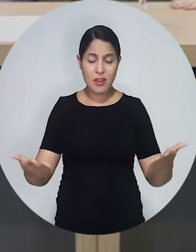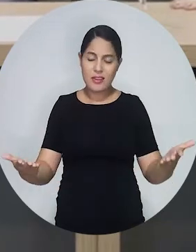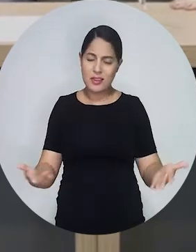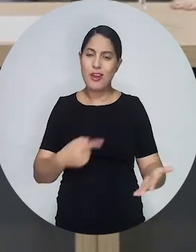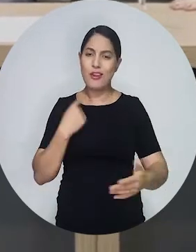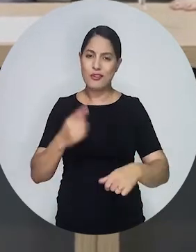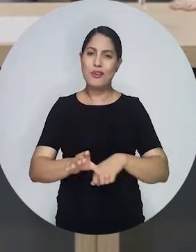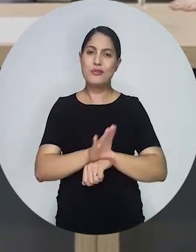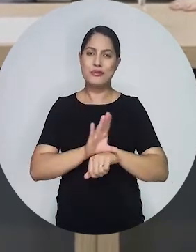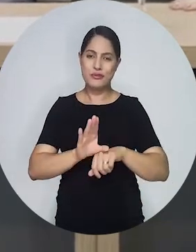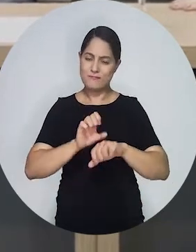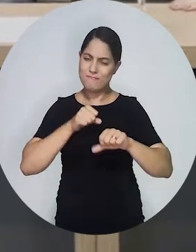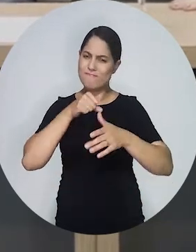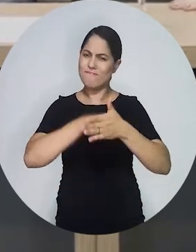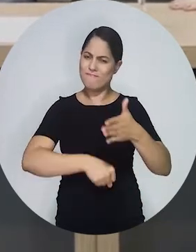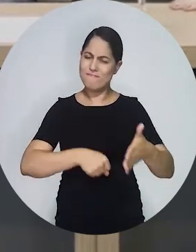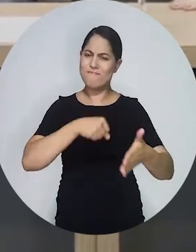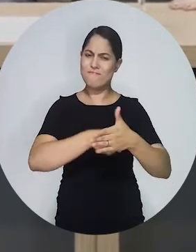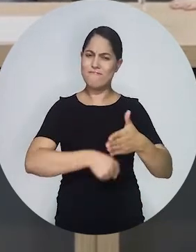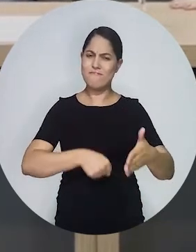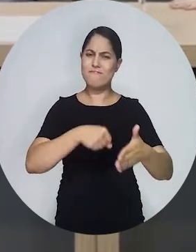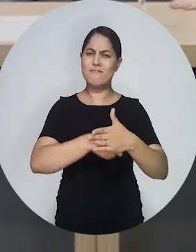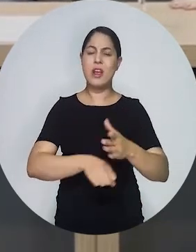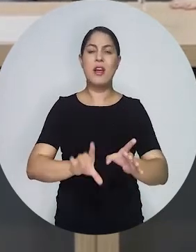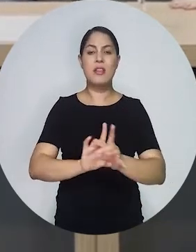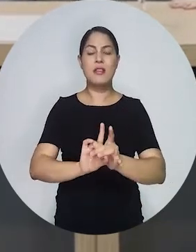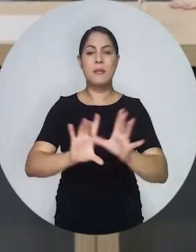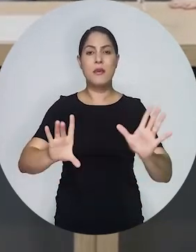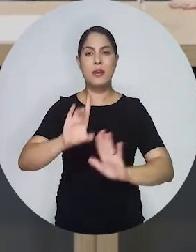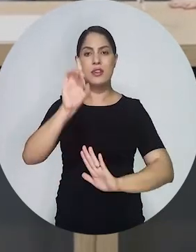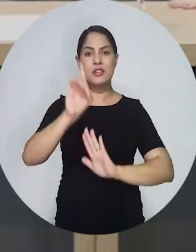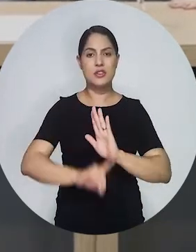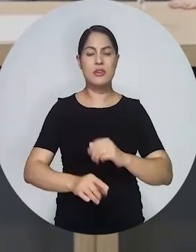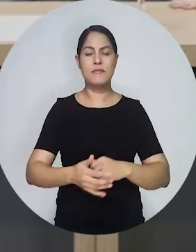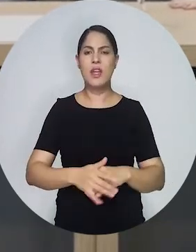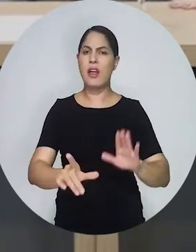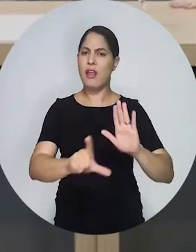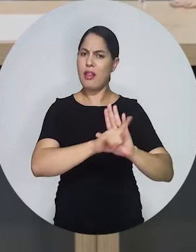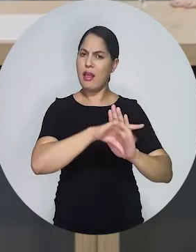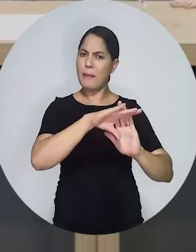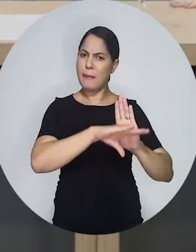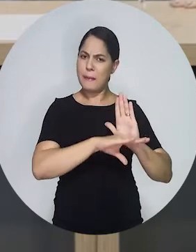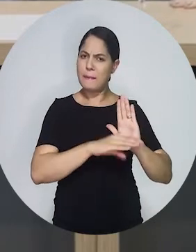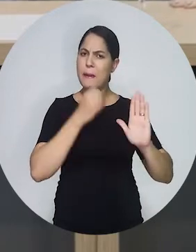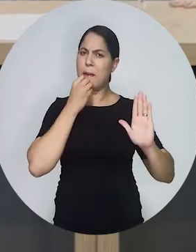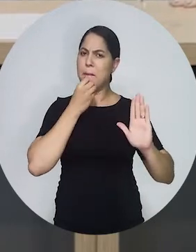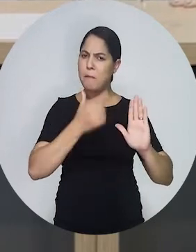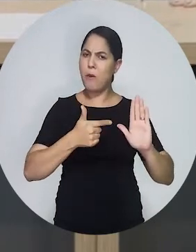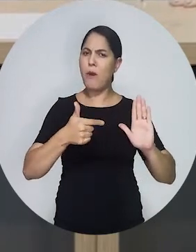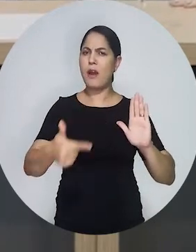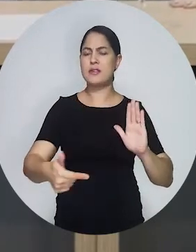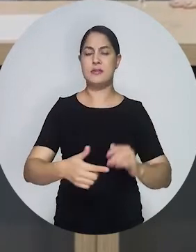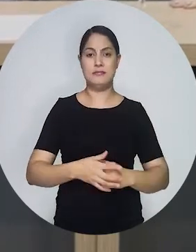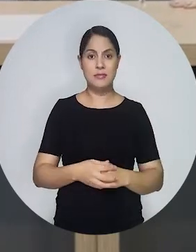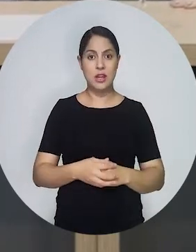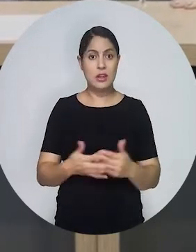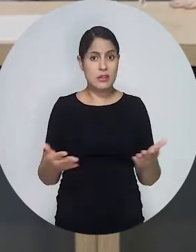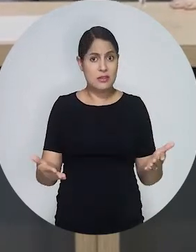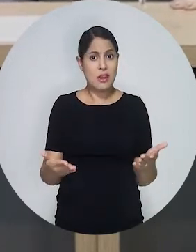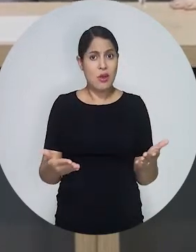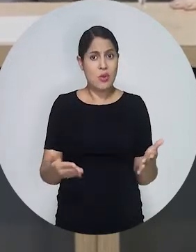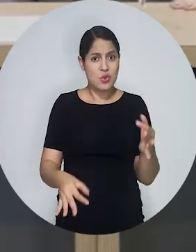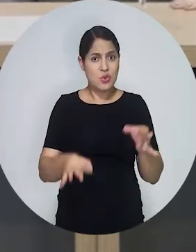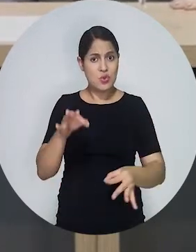vocês acabaram de fazer. Lutando pela nossa Constituição, pelo Estado Democrático de Direito, pela boa aplicação das leis, pela rápida administração da